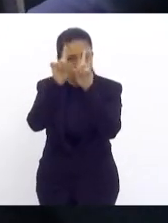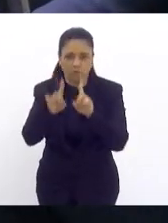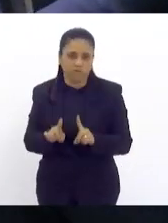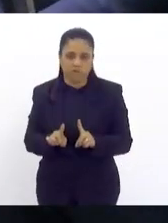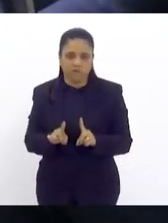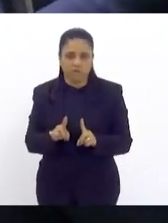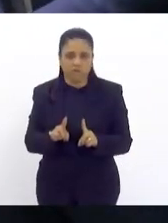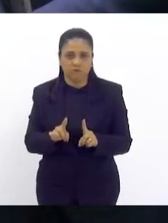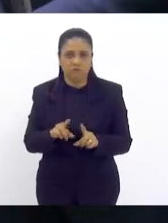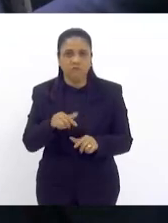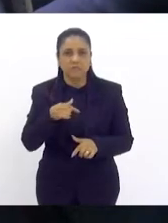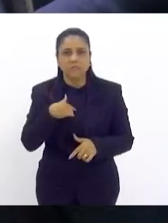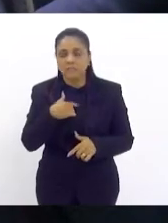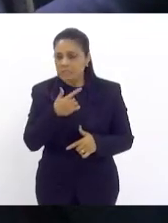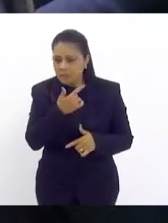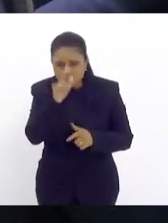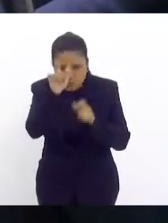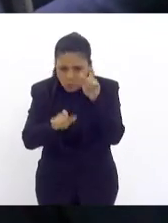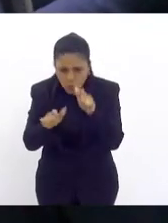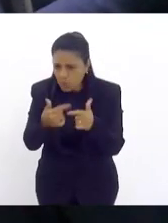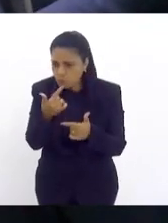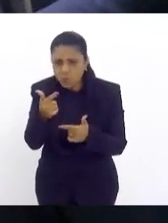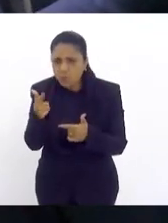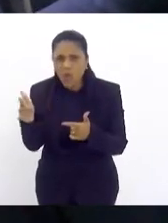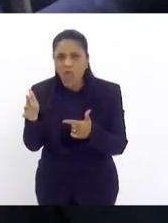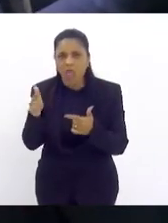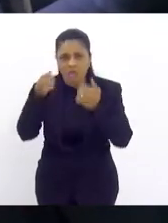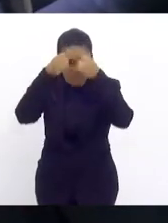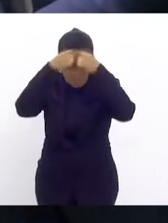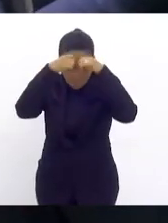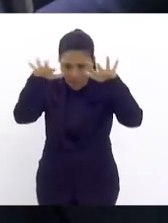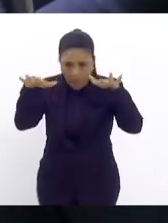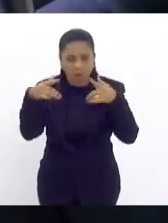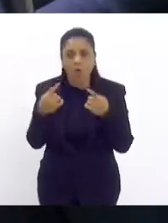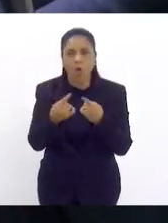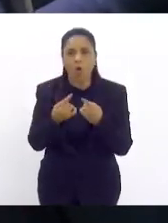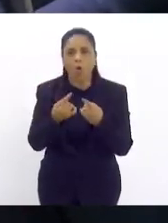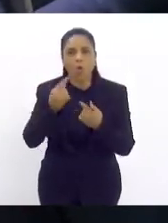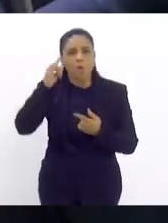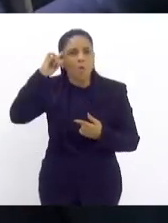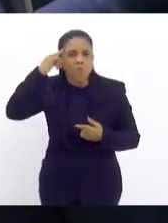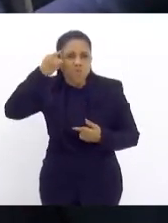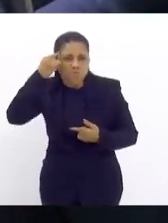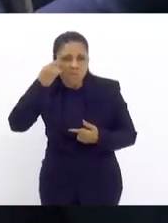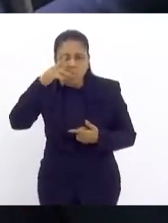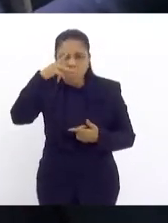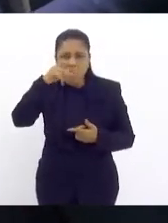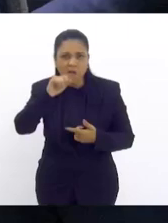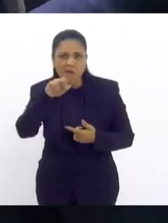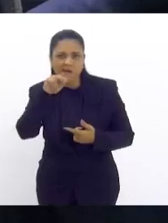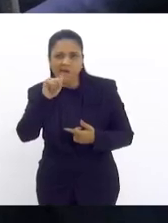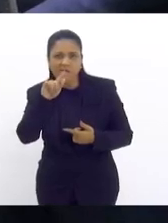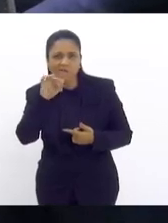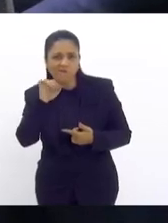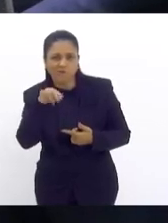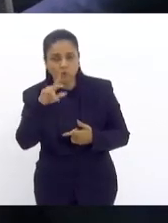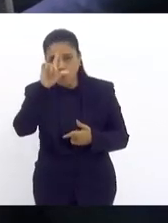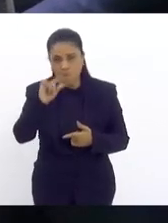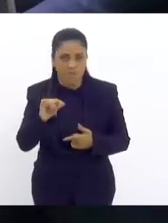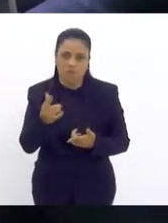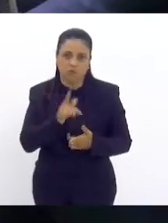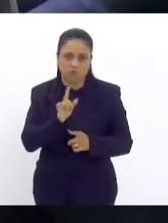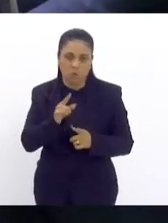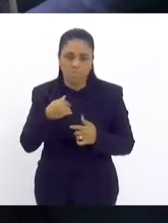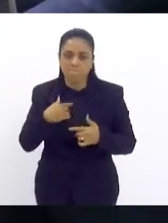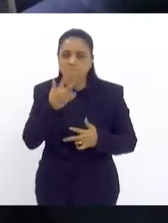tem transtorno mental com parafuso a menos quer dizer a gente não pode falar como se tivesse numa mesa de bar então aqui